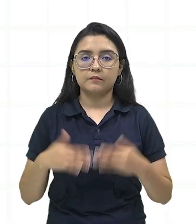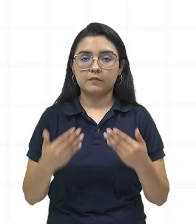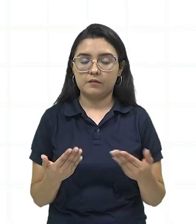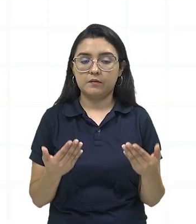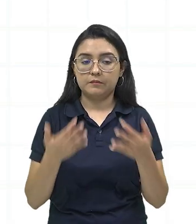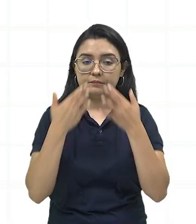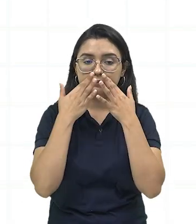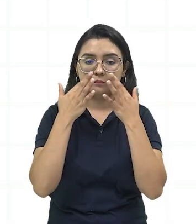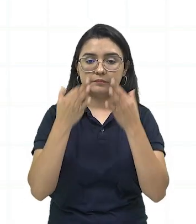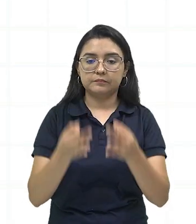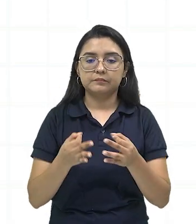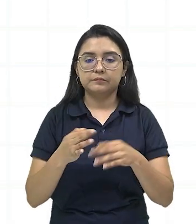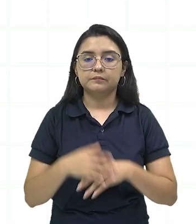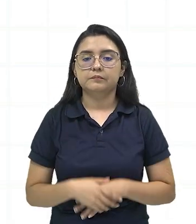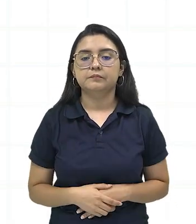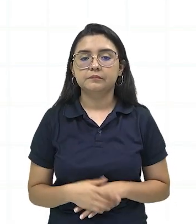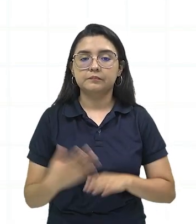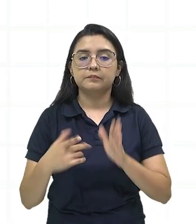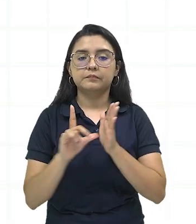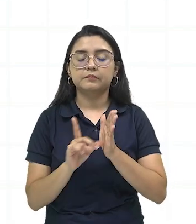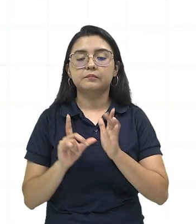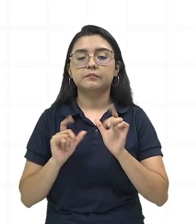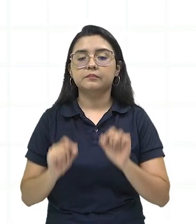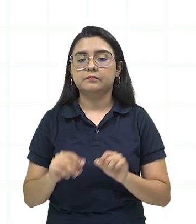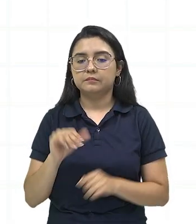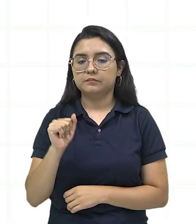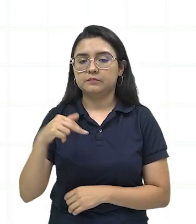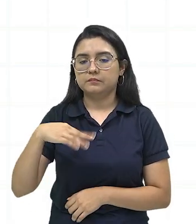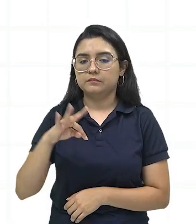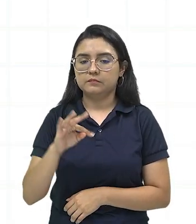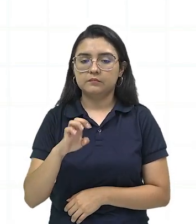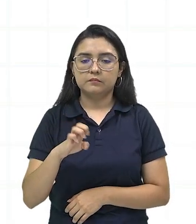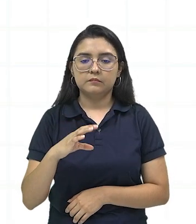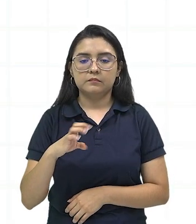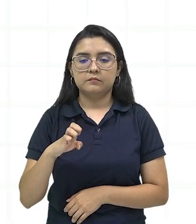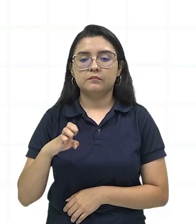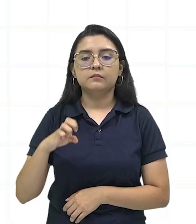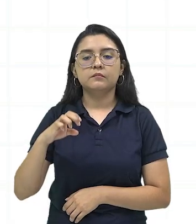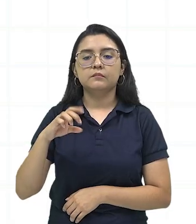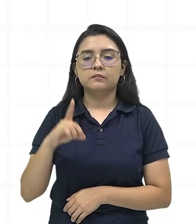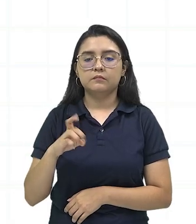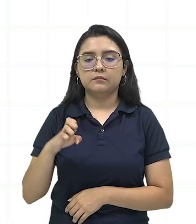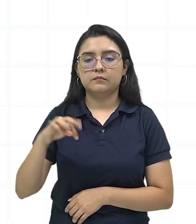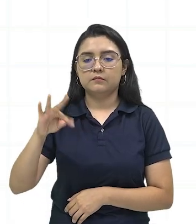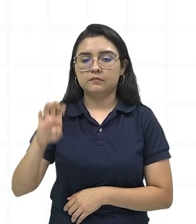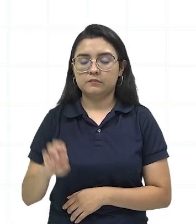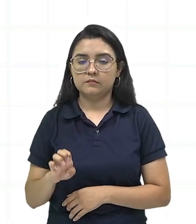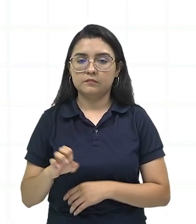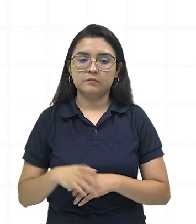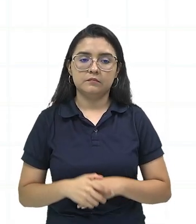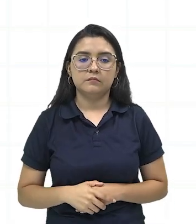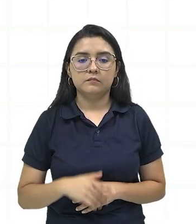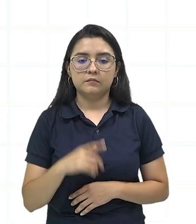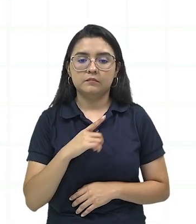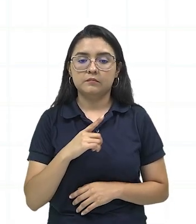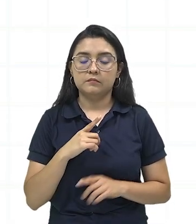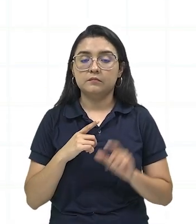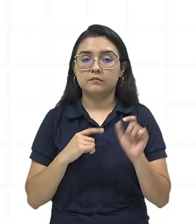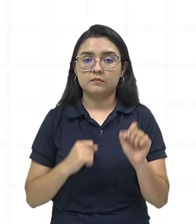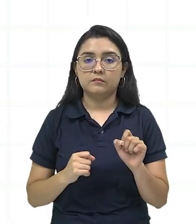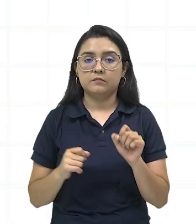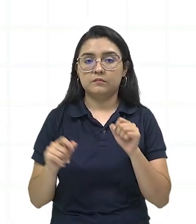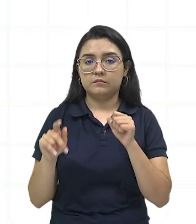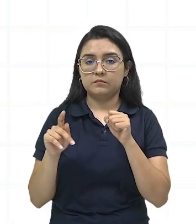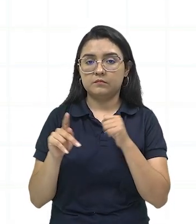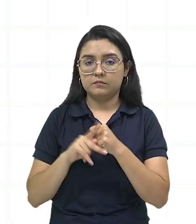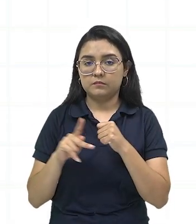atenção, antecedente é a palavra que o pronome relativo substitui,